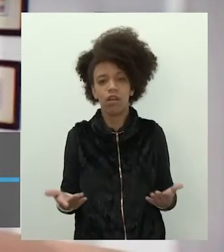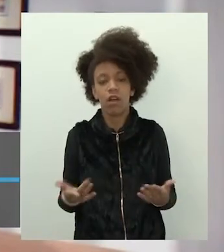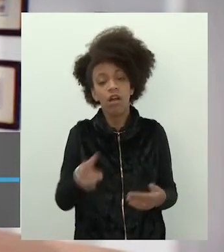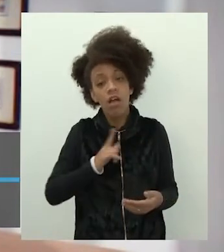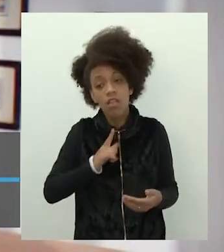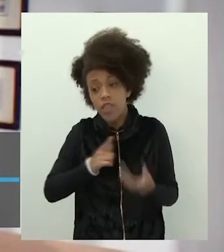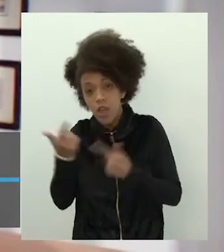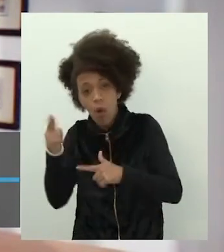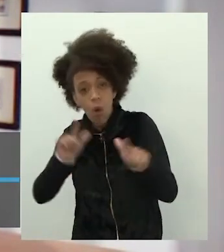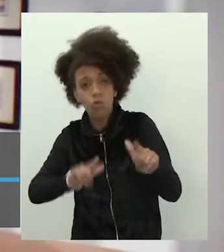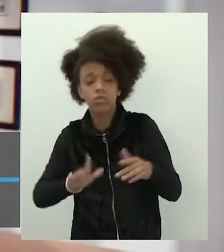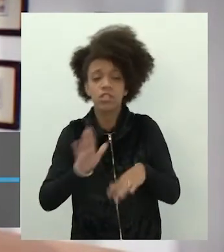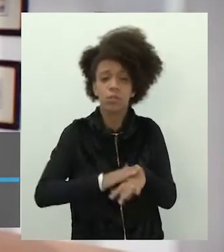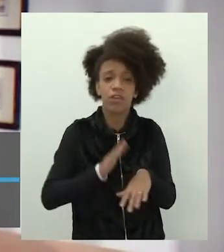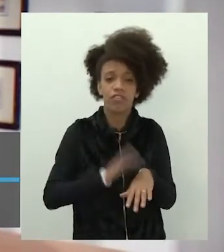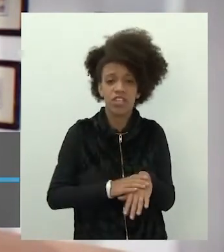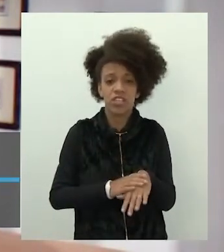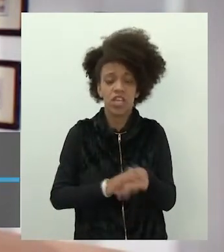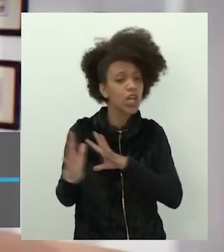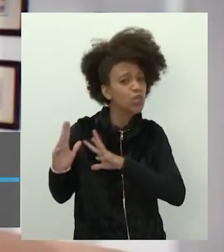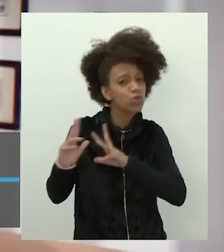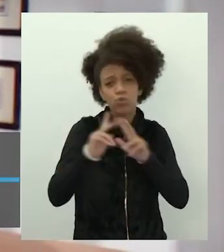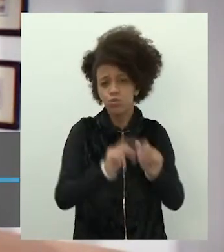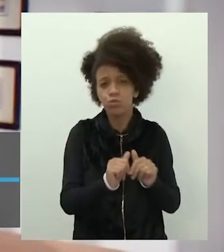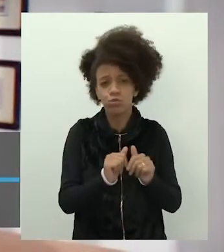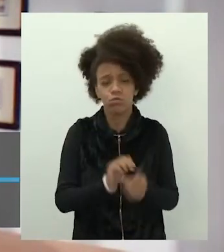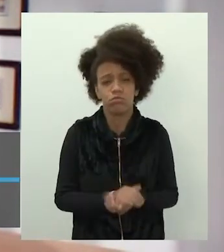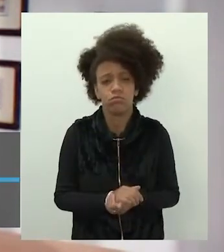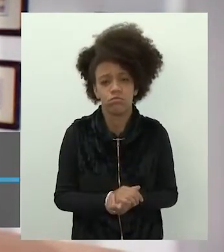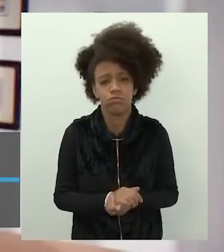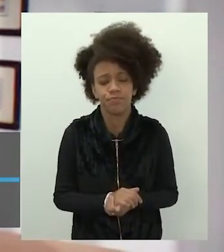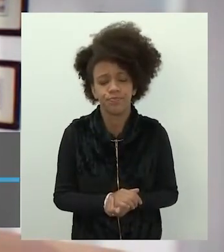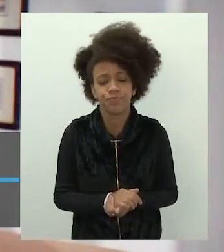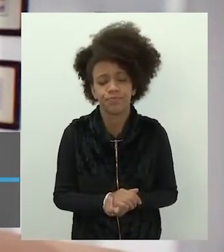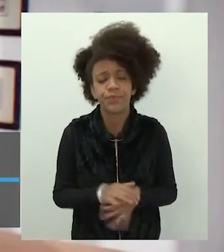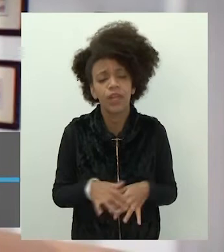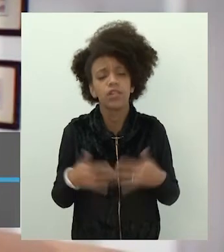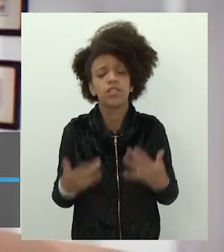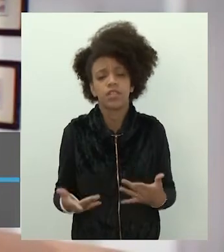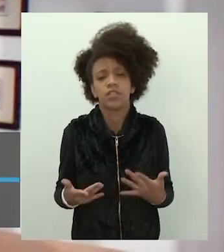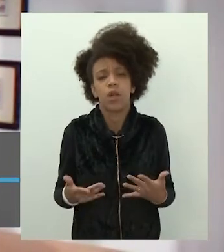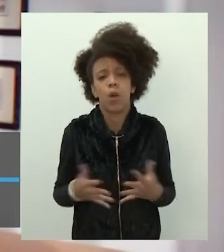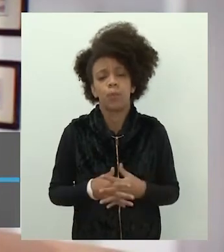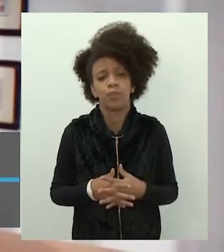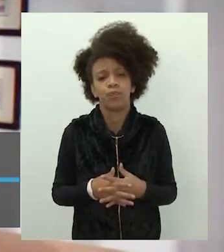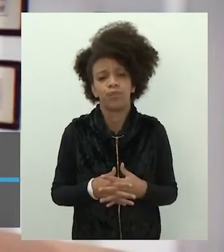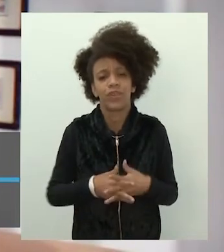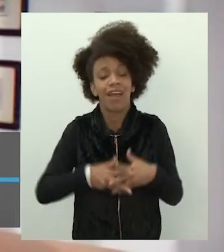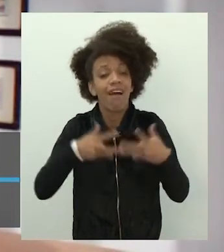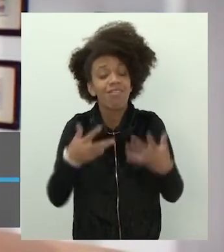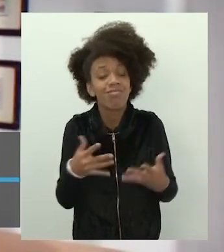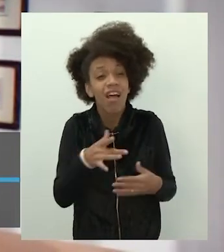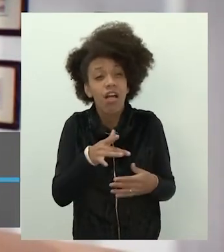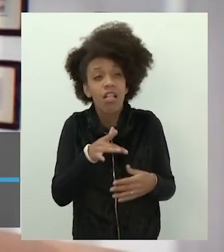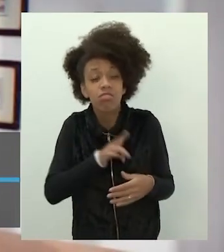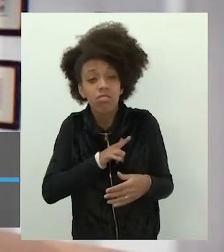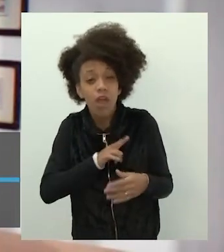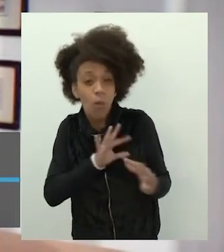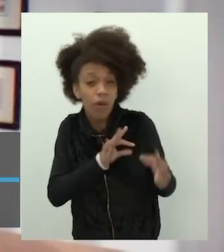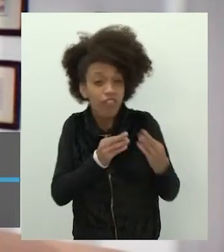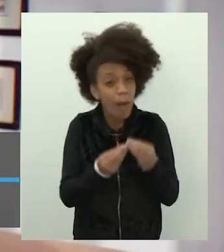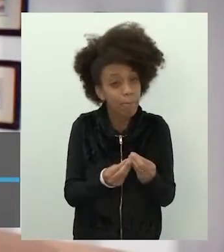gente fazer, em todos os sentidos, né? Então, até a gente ter uma